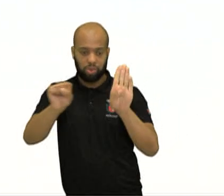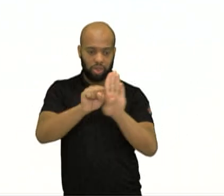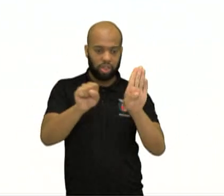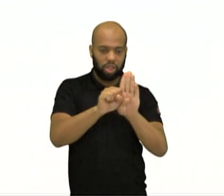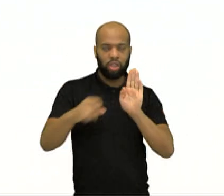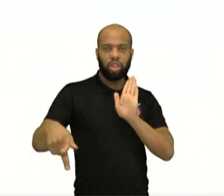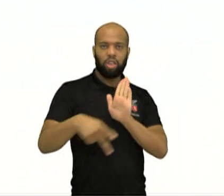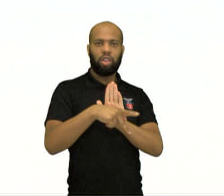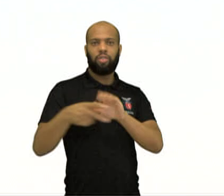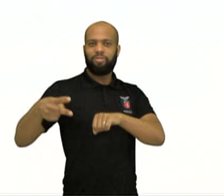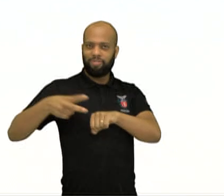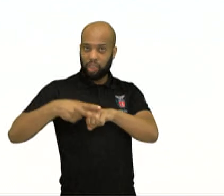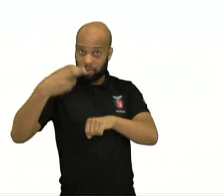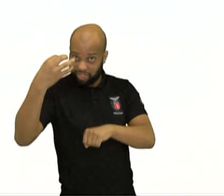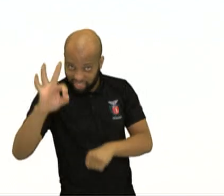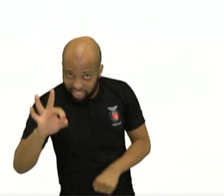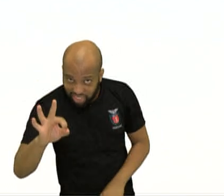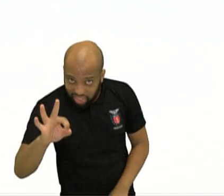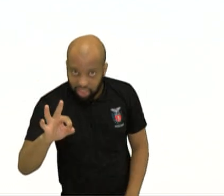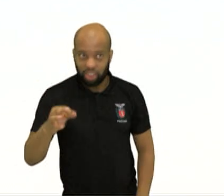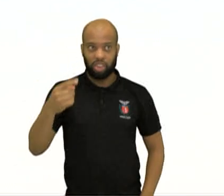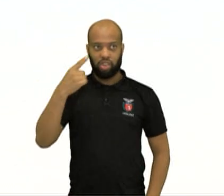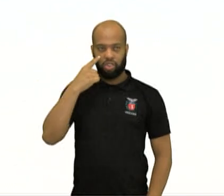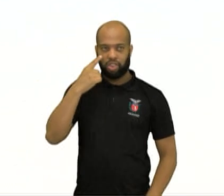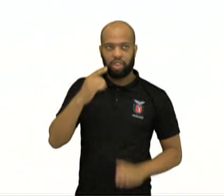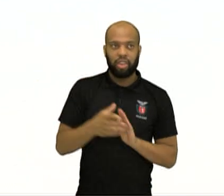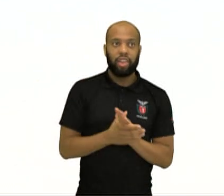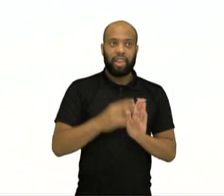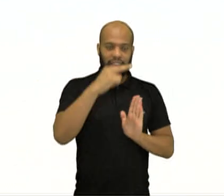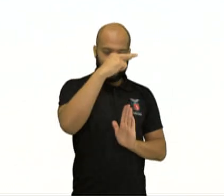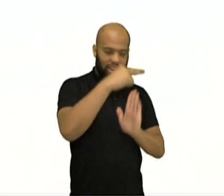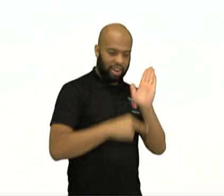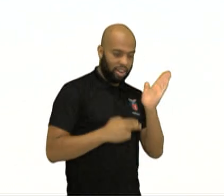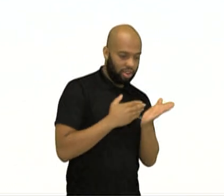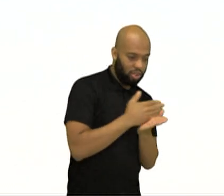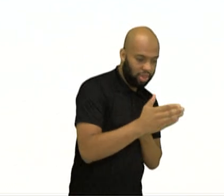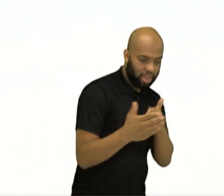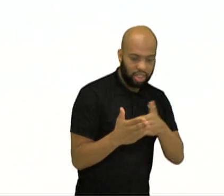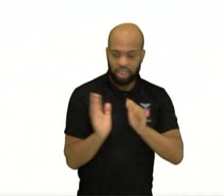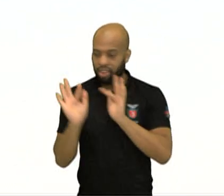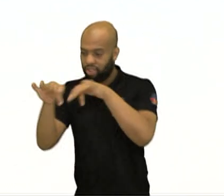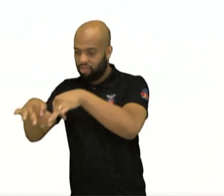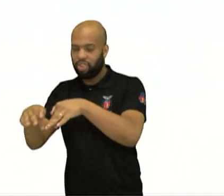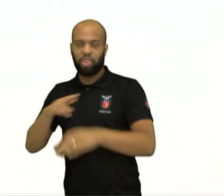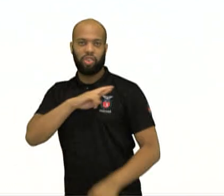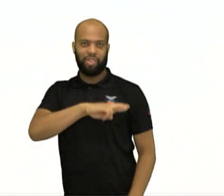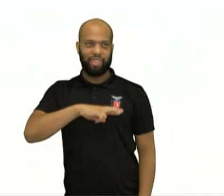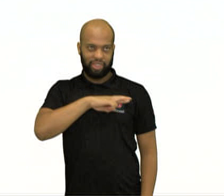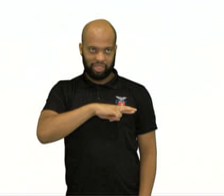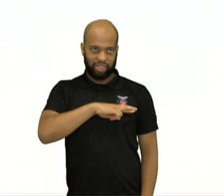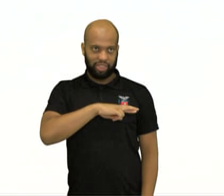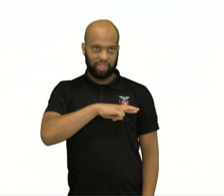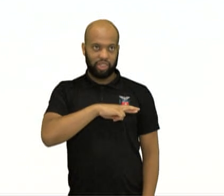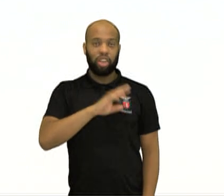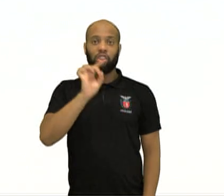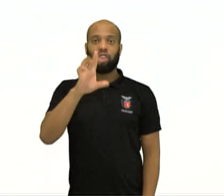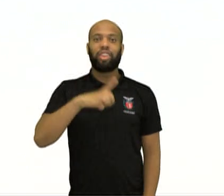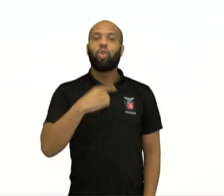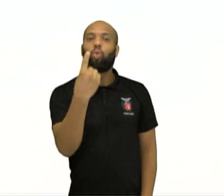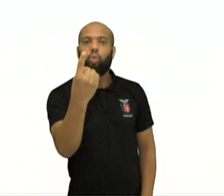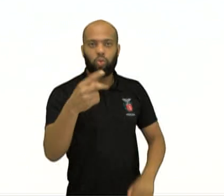verbo. Ó, li de começo a fim um romance. Só tem um verbo